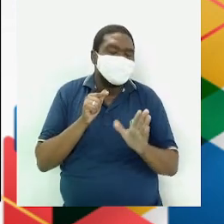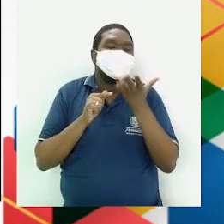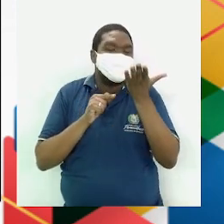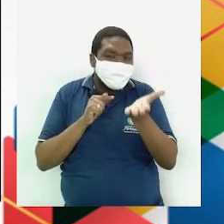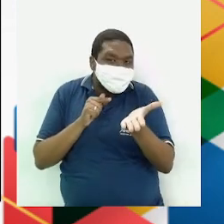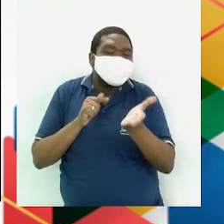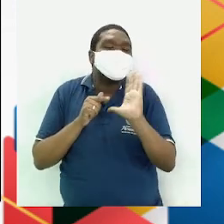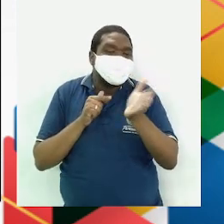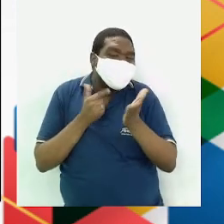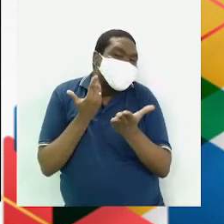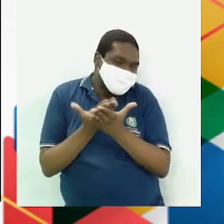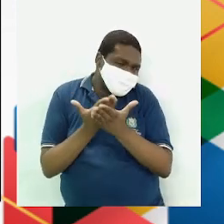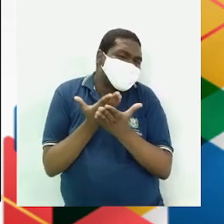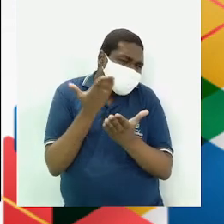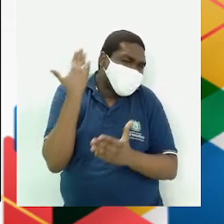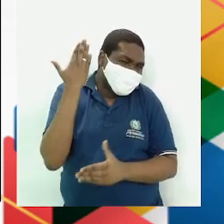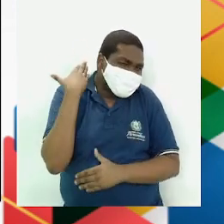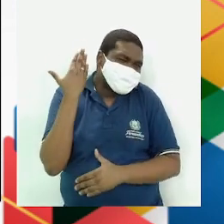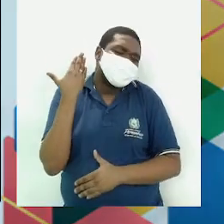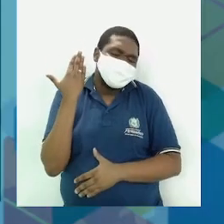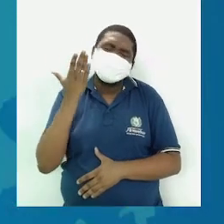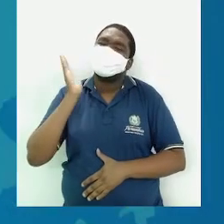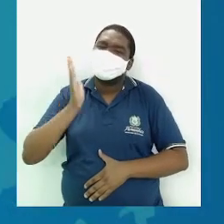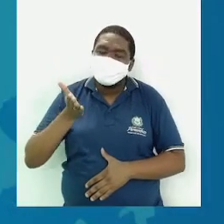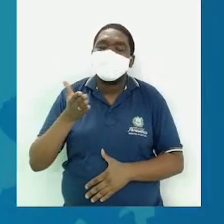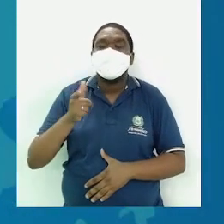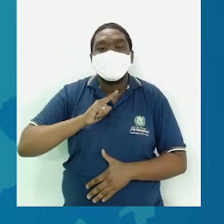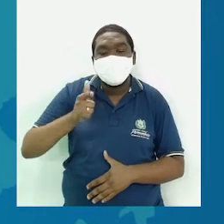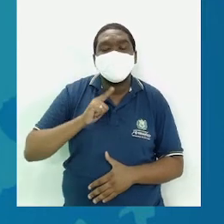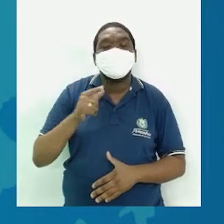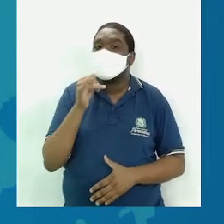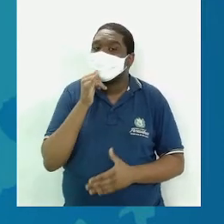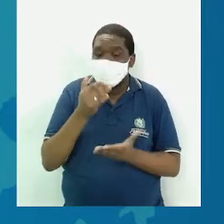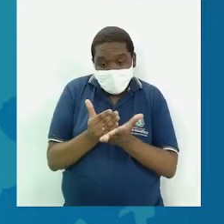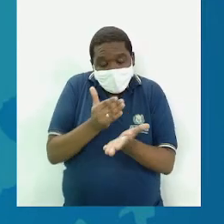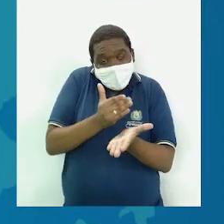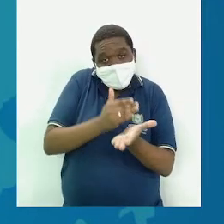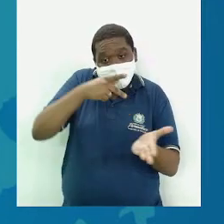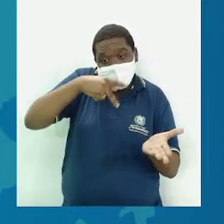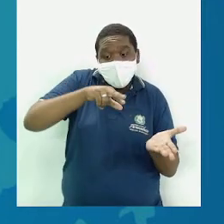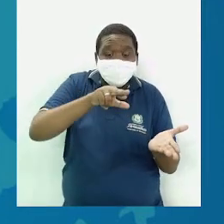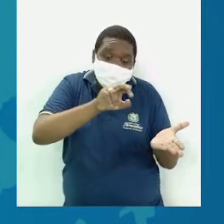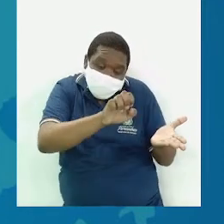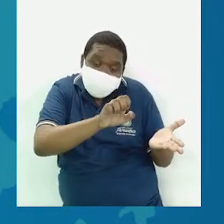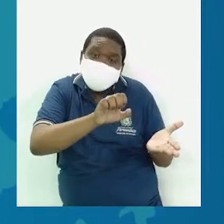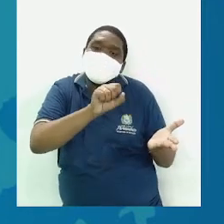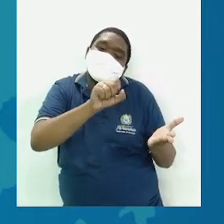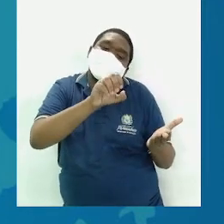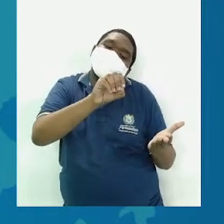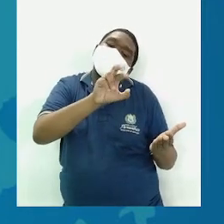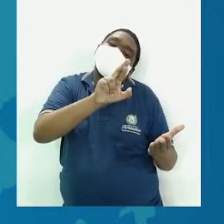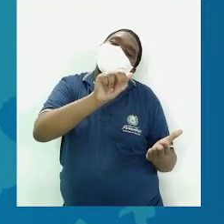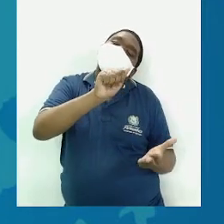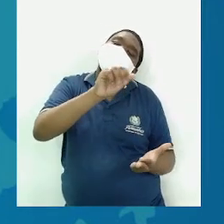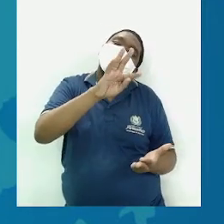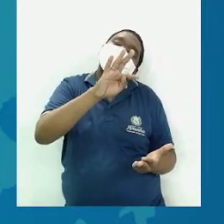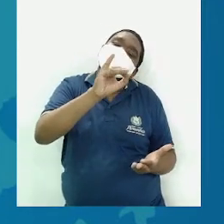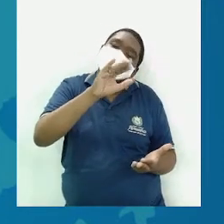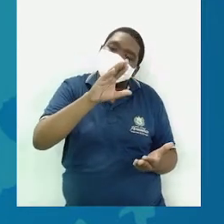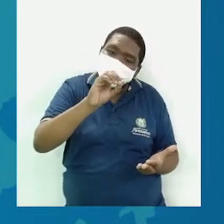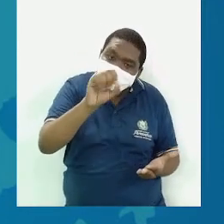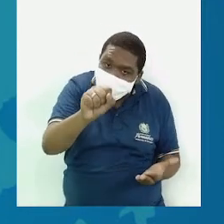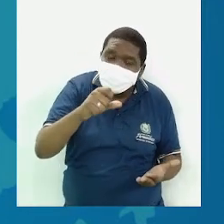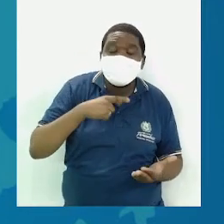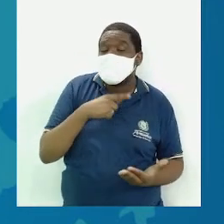aí nas aulas anteriores. Antes deles, nós tivemos, por exemplo, os pré-socráticos, né, que deram a questão do pensamento